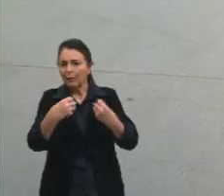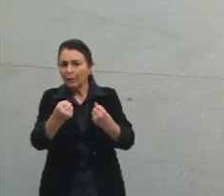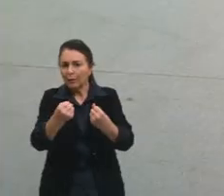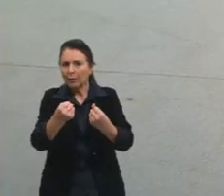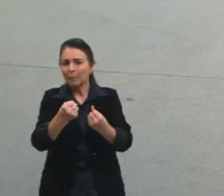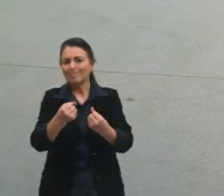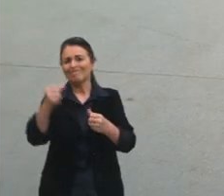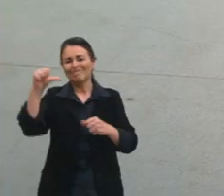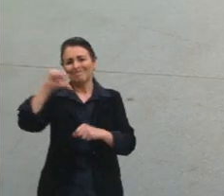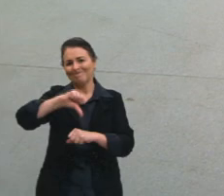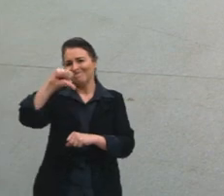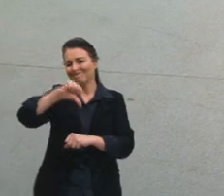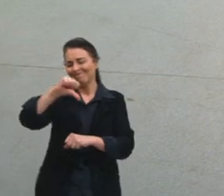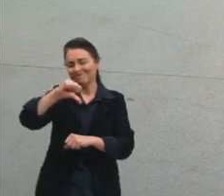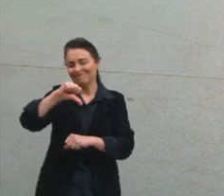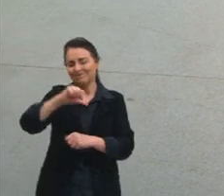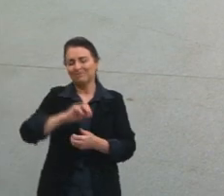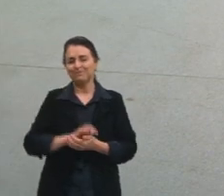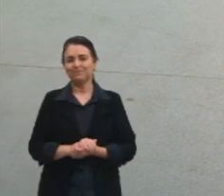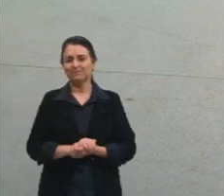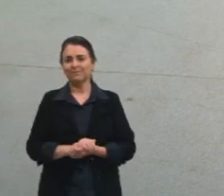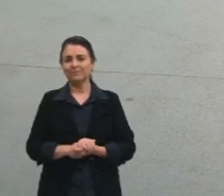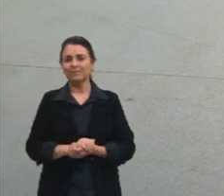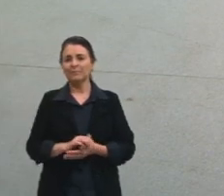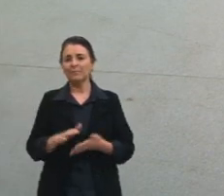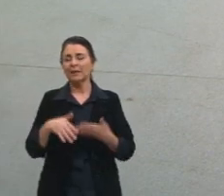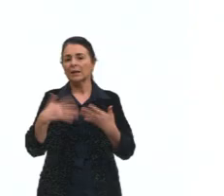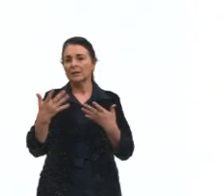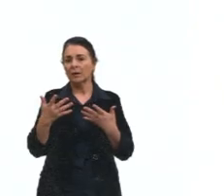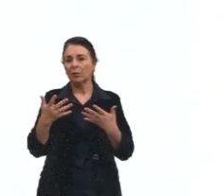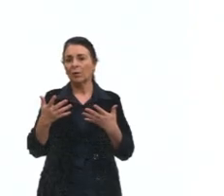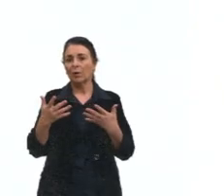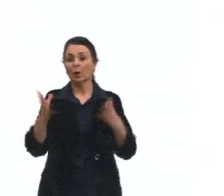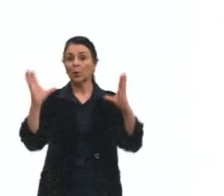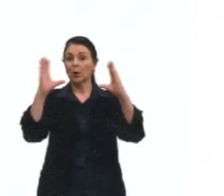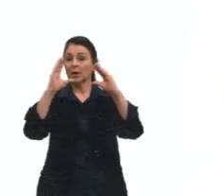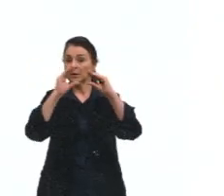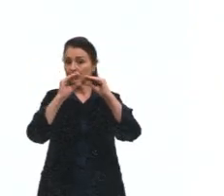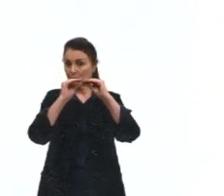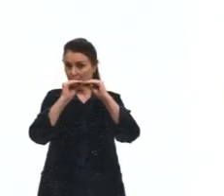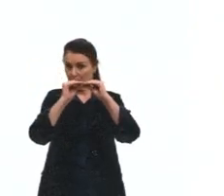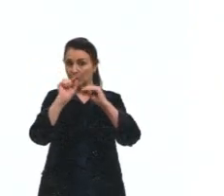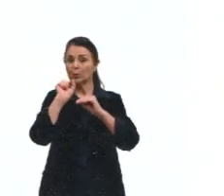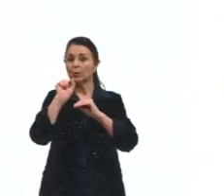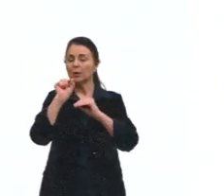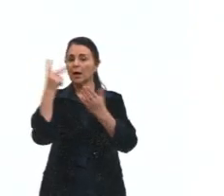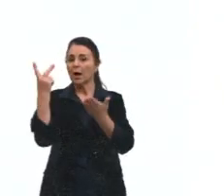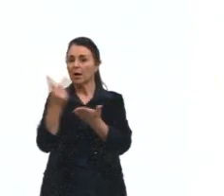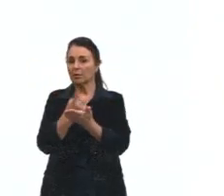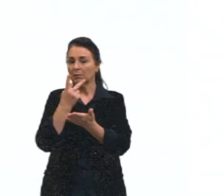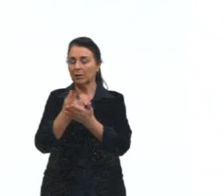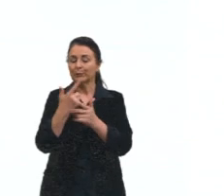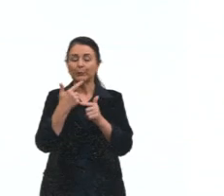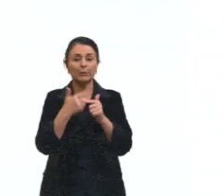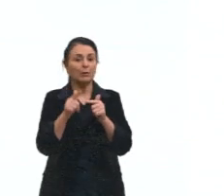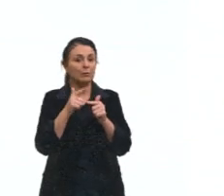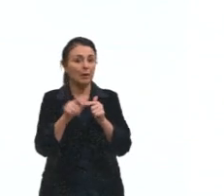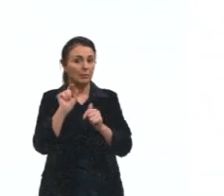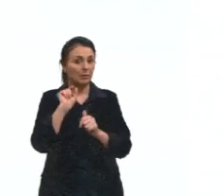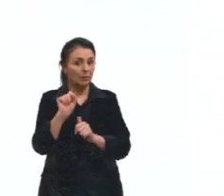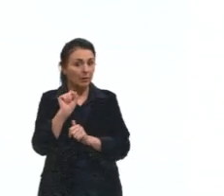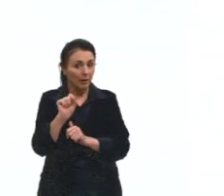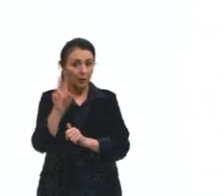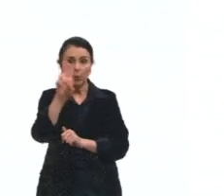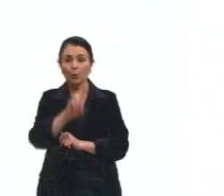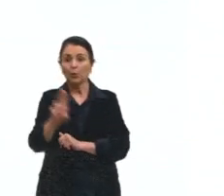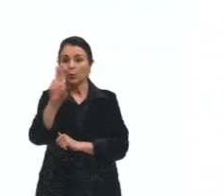situação bom então aqui uma síntese né do que acontece um a problemática dos